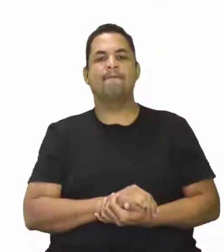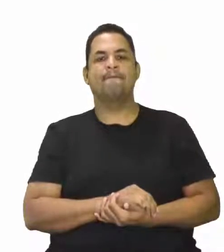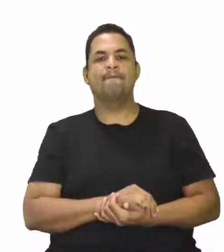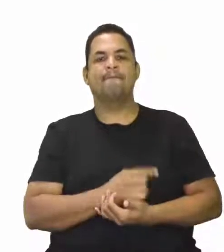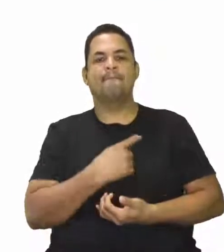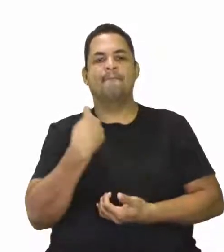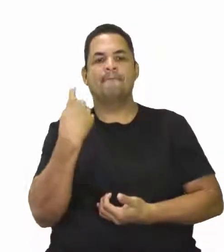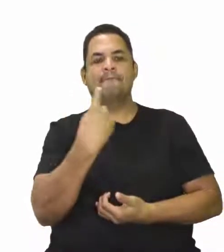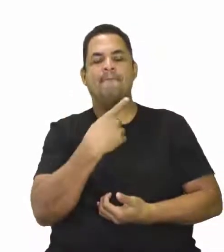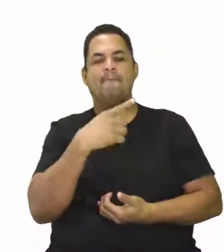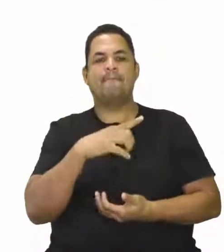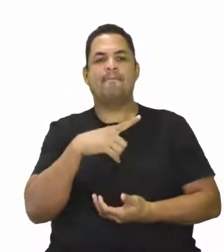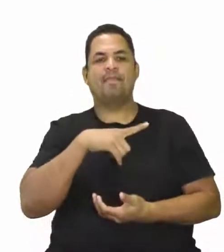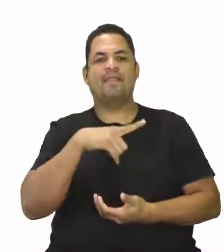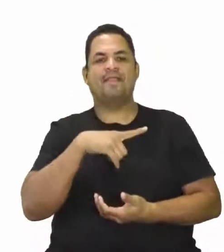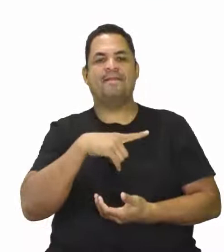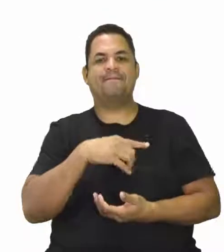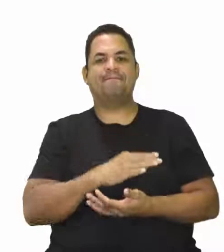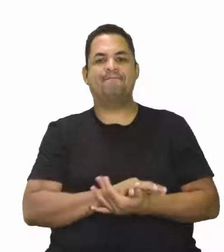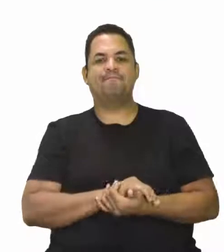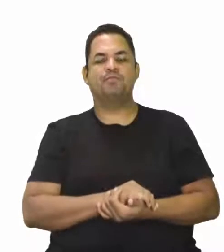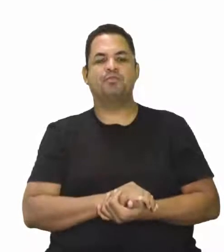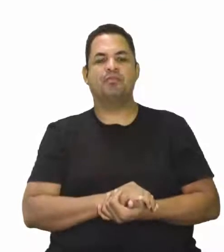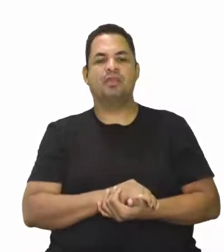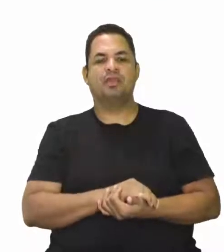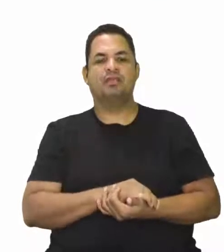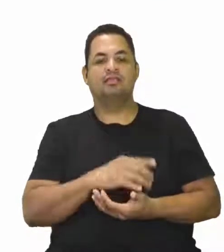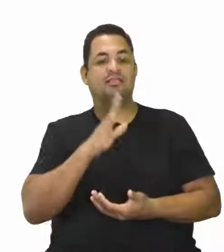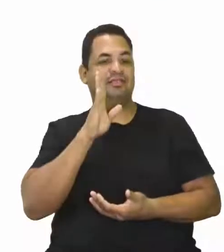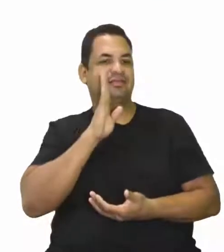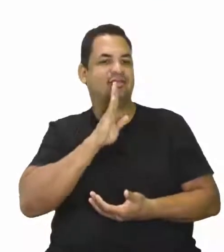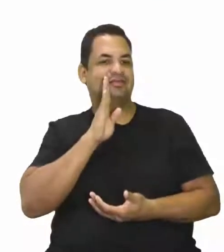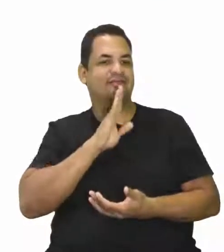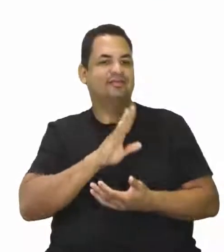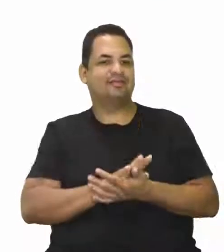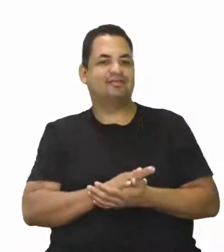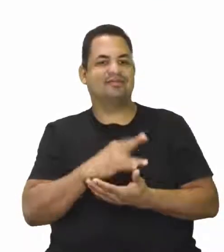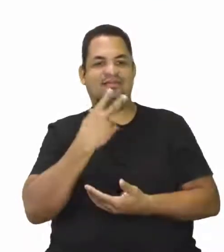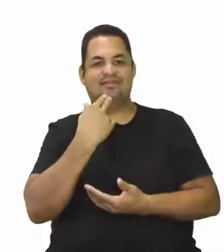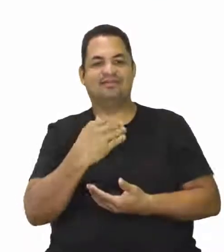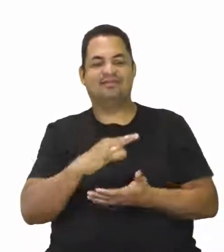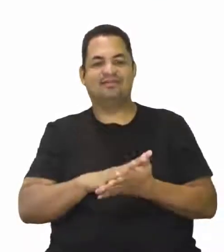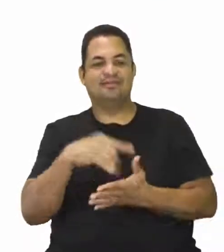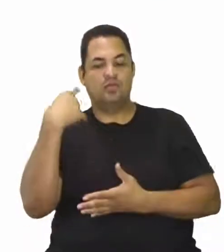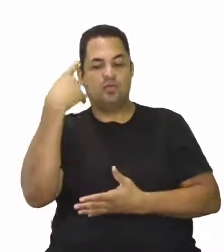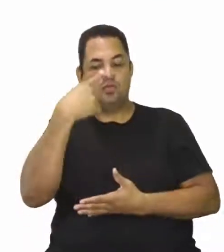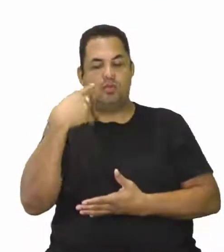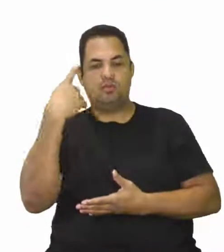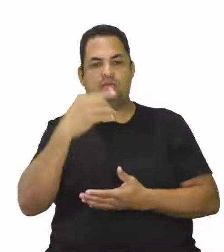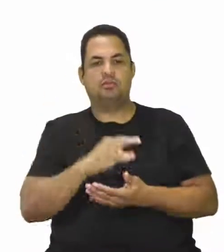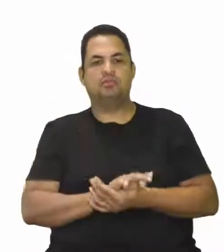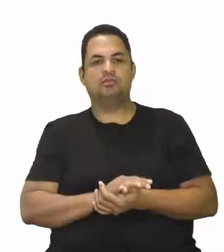Nós temos agora a parte legal da língua espanhola, que são os gêneros